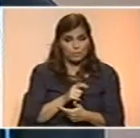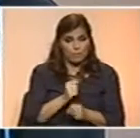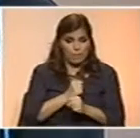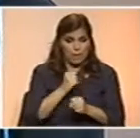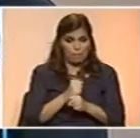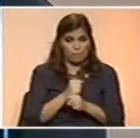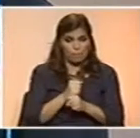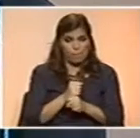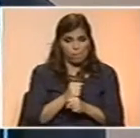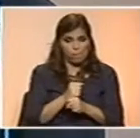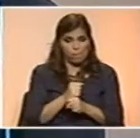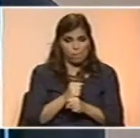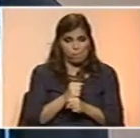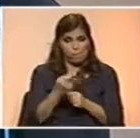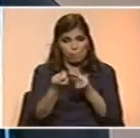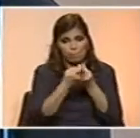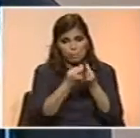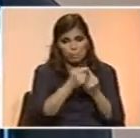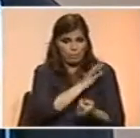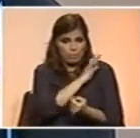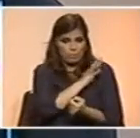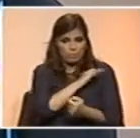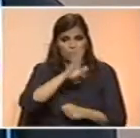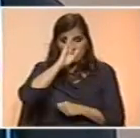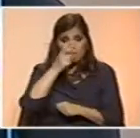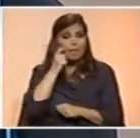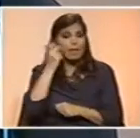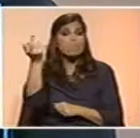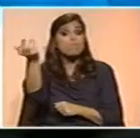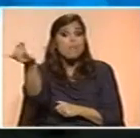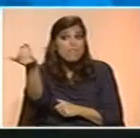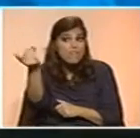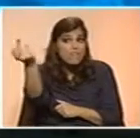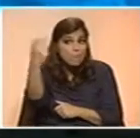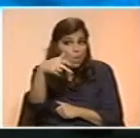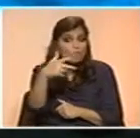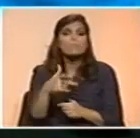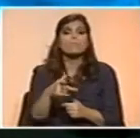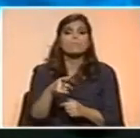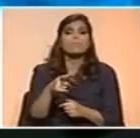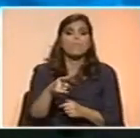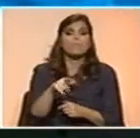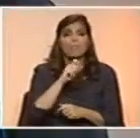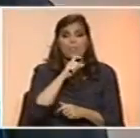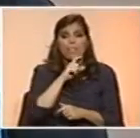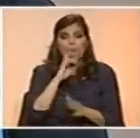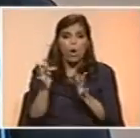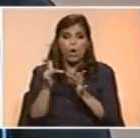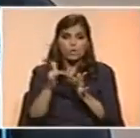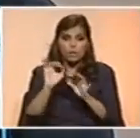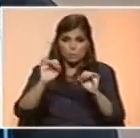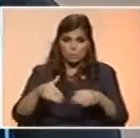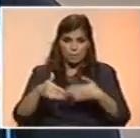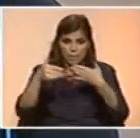nós trabalhamos de perto com as faculdades. Portanto, então sabem sempre quem é que está a chegar e quem é que vem estudar para cá. E conseguimos então manter esse primeiro contacto,